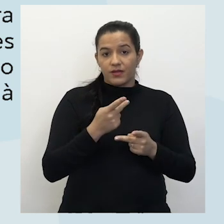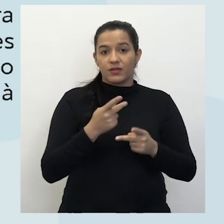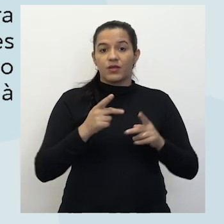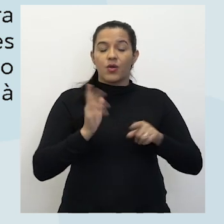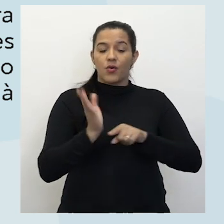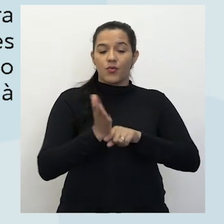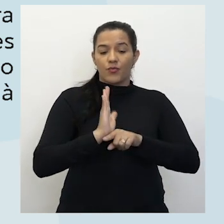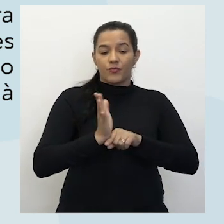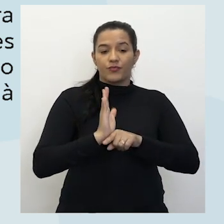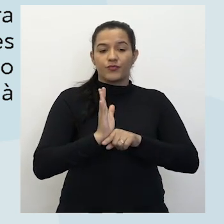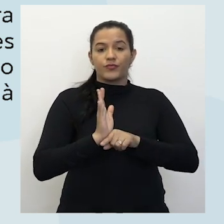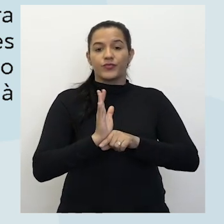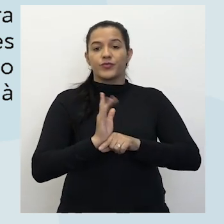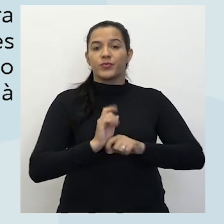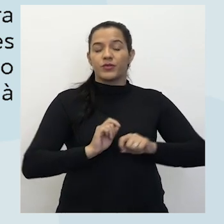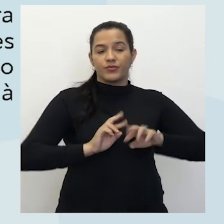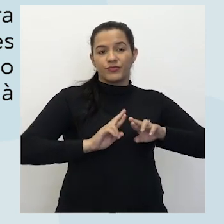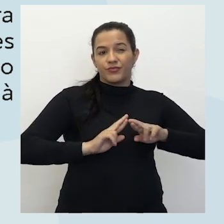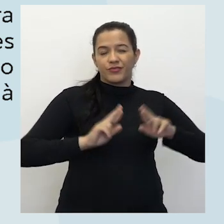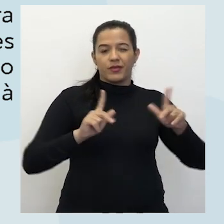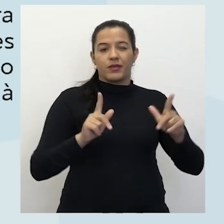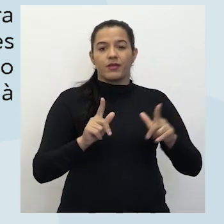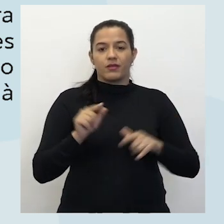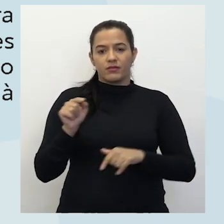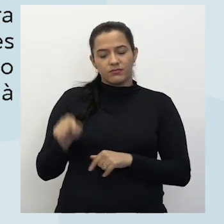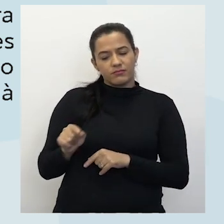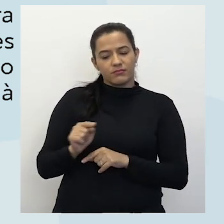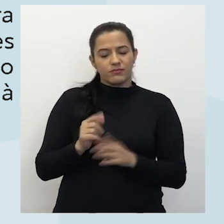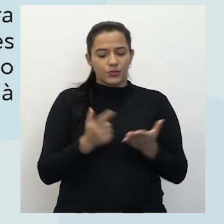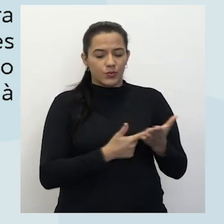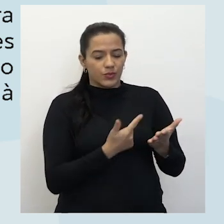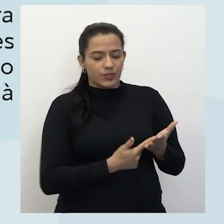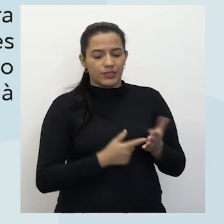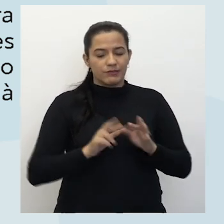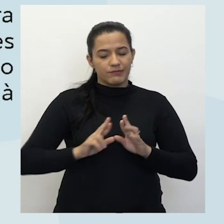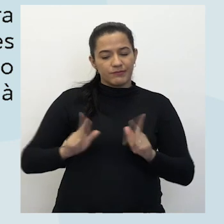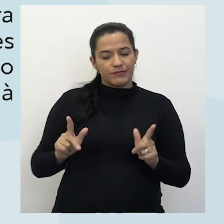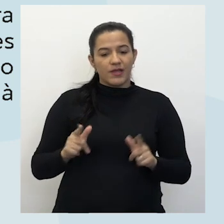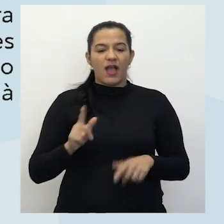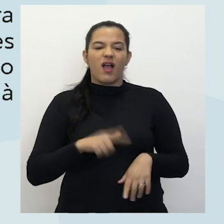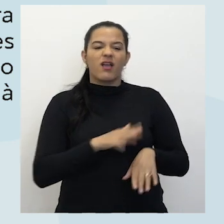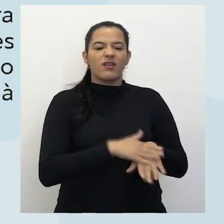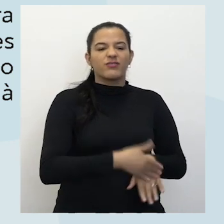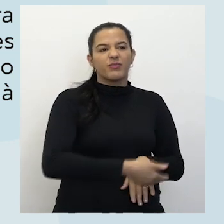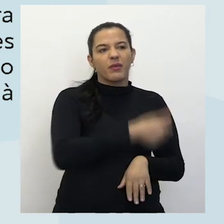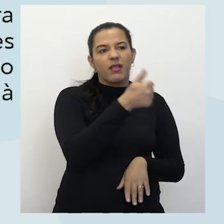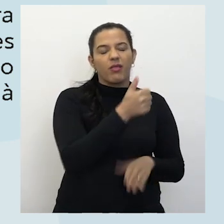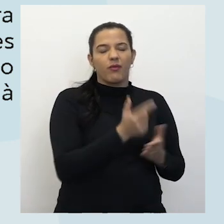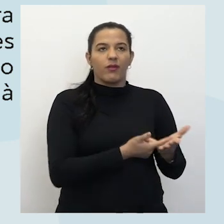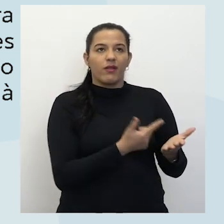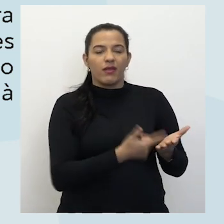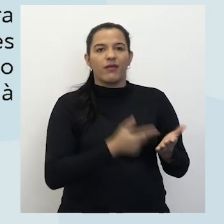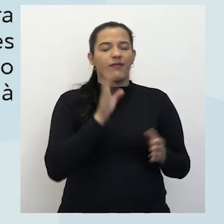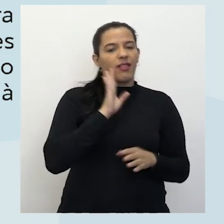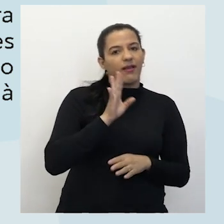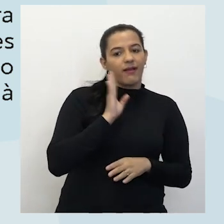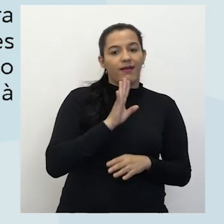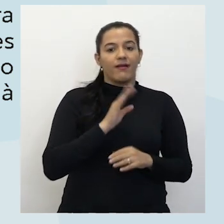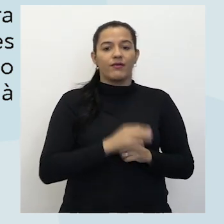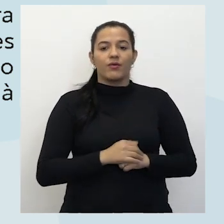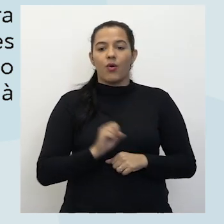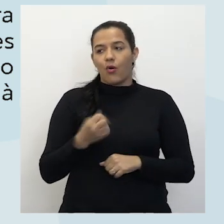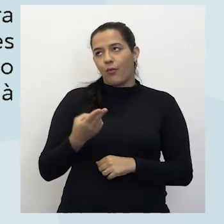está... Tá diferente da história do livro. Não fala, o filme está diferente. Eu prefiro o livro. O Prefiro livro é mais legal. Não, prefiro